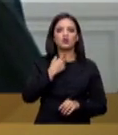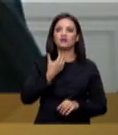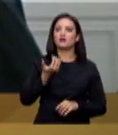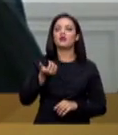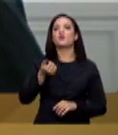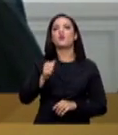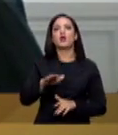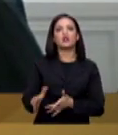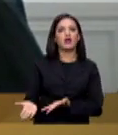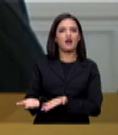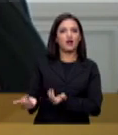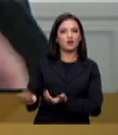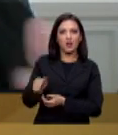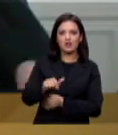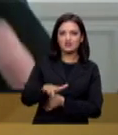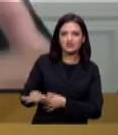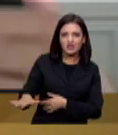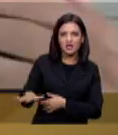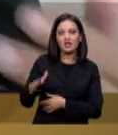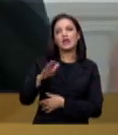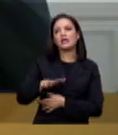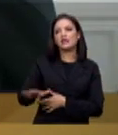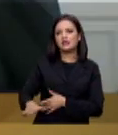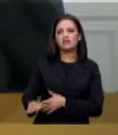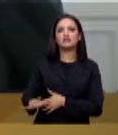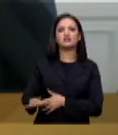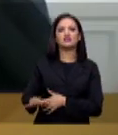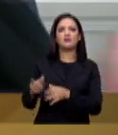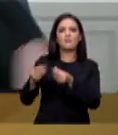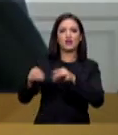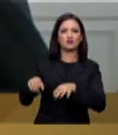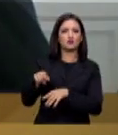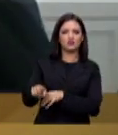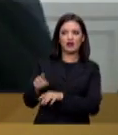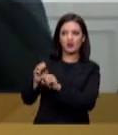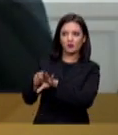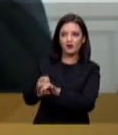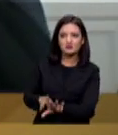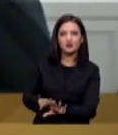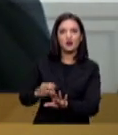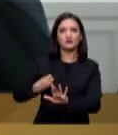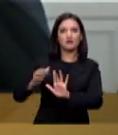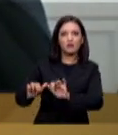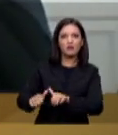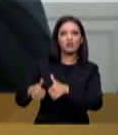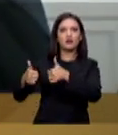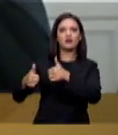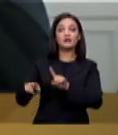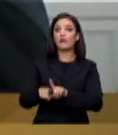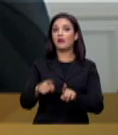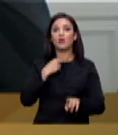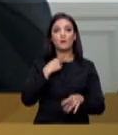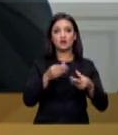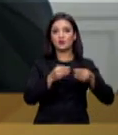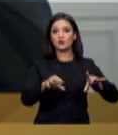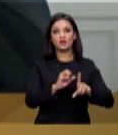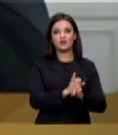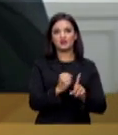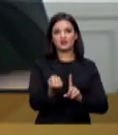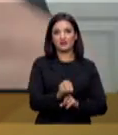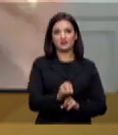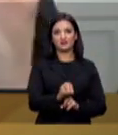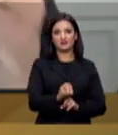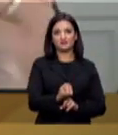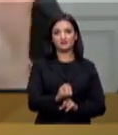internado na sua educação, na sua recuperação, nem tampouco a sociedade. E eu volto